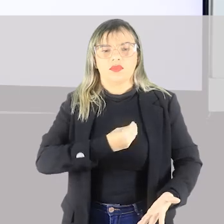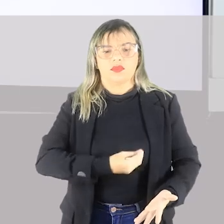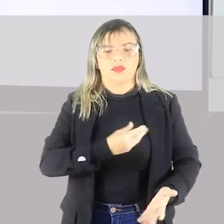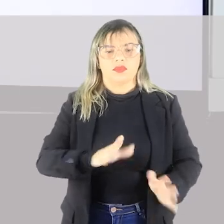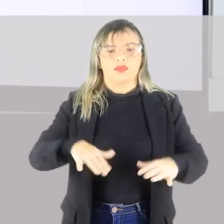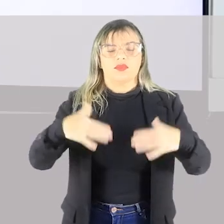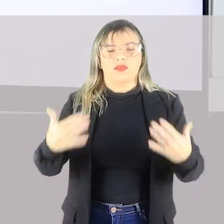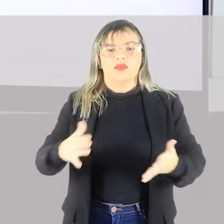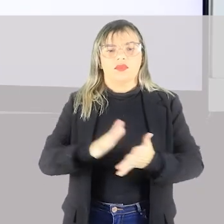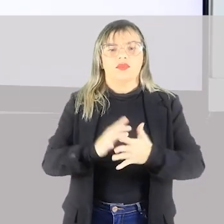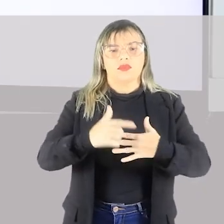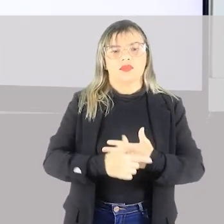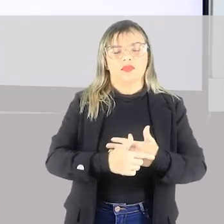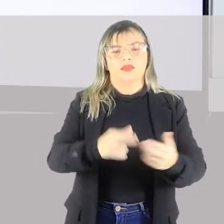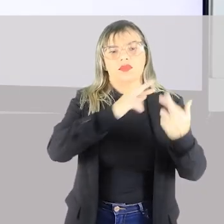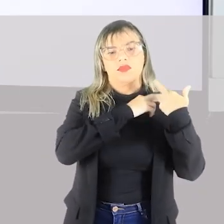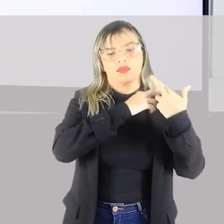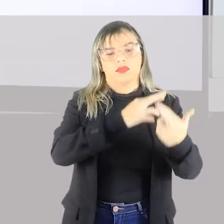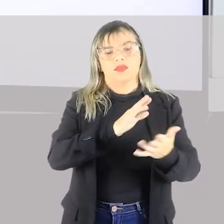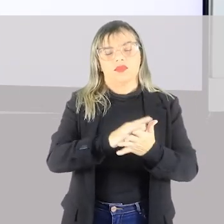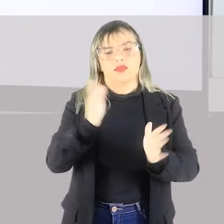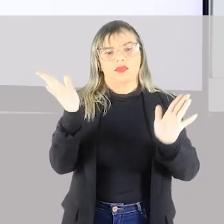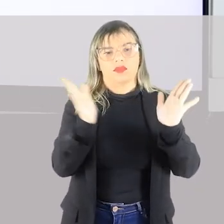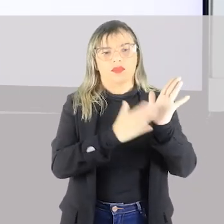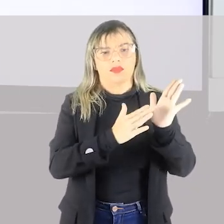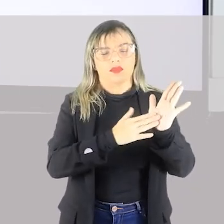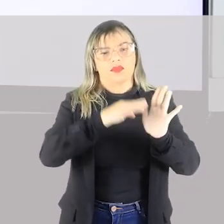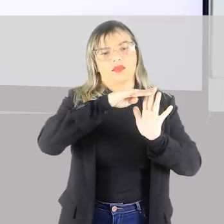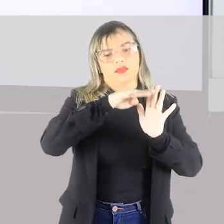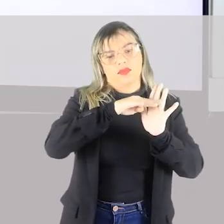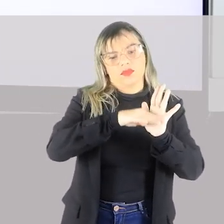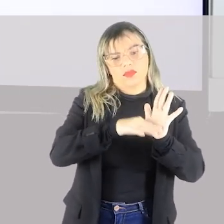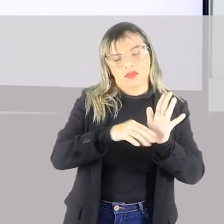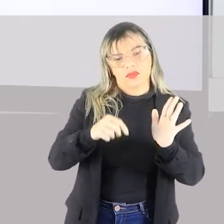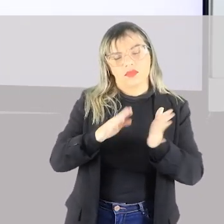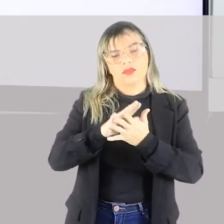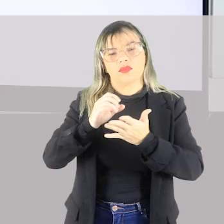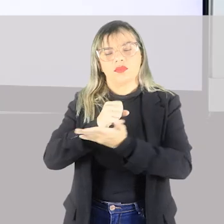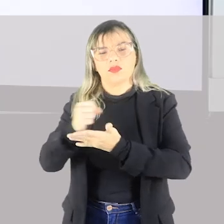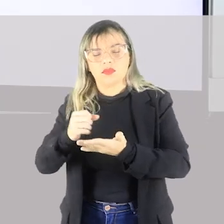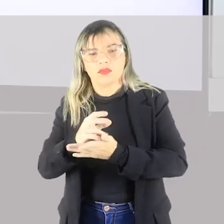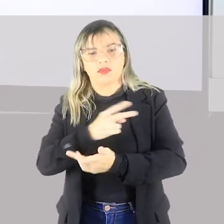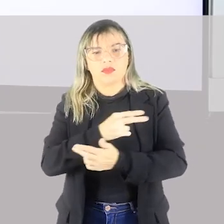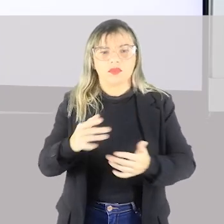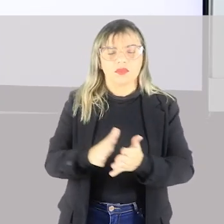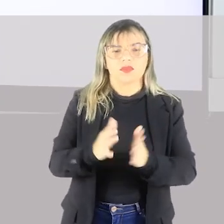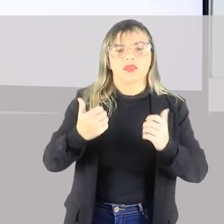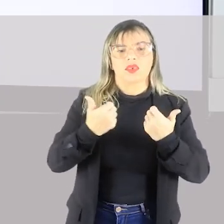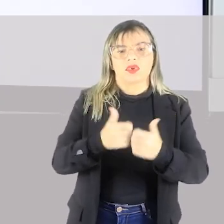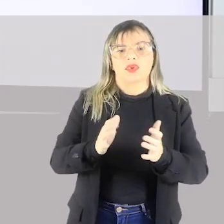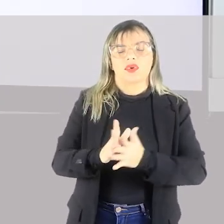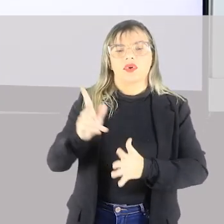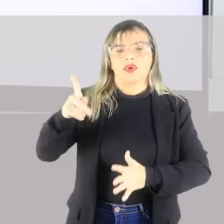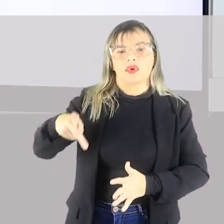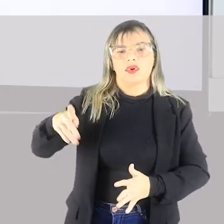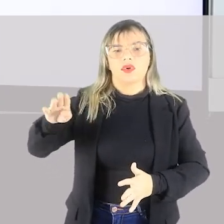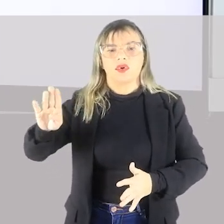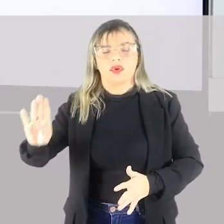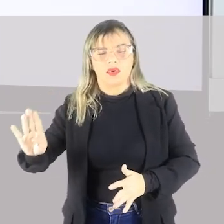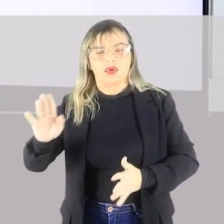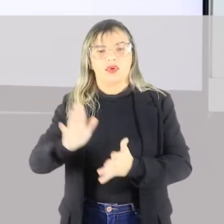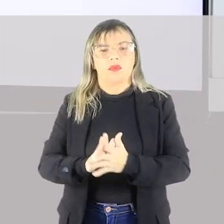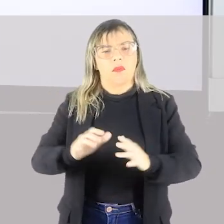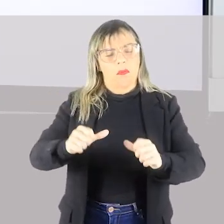cidadãos. Então o cumprimento dessas funções essenciais, de ter um transporte público de qualidade, por exemplo, ela